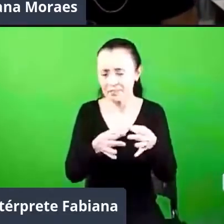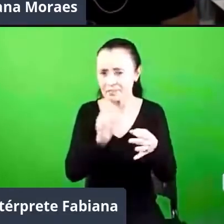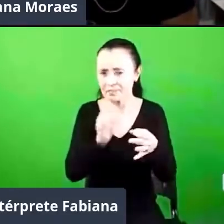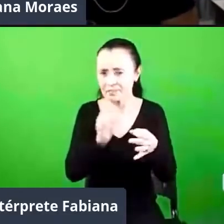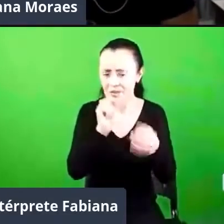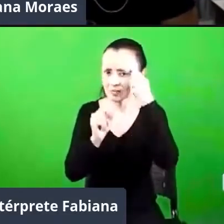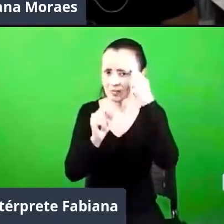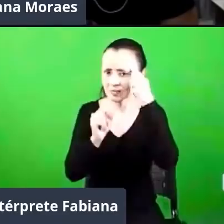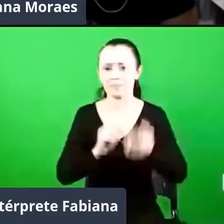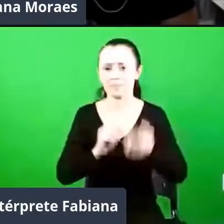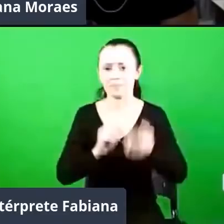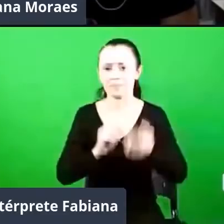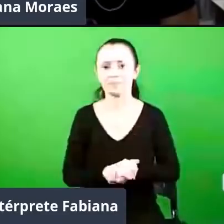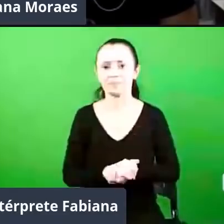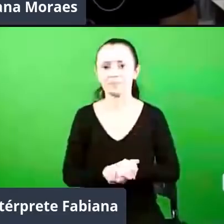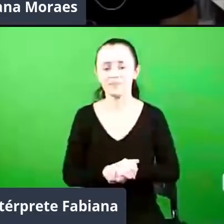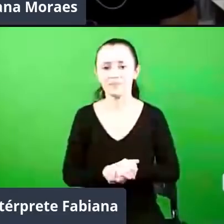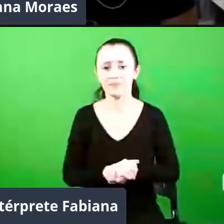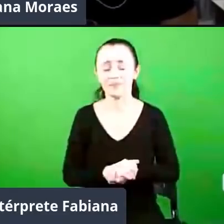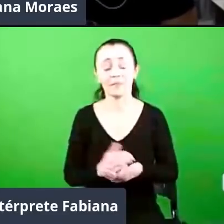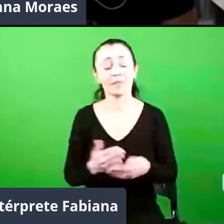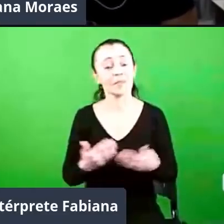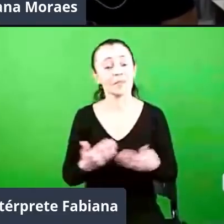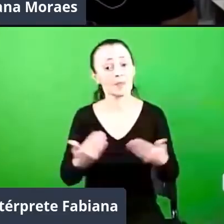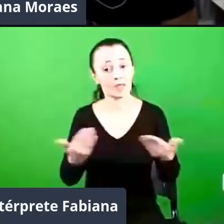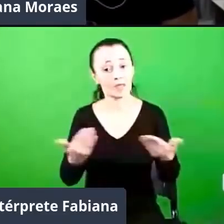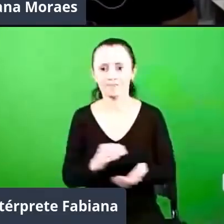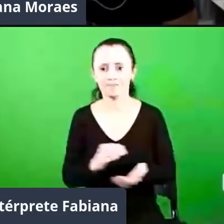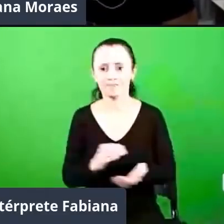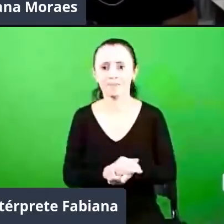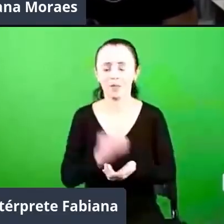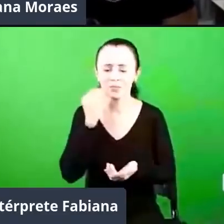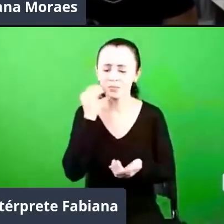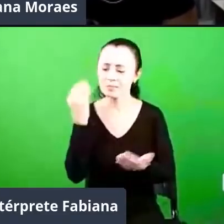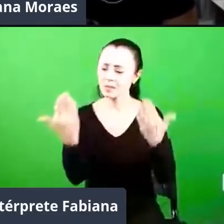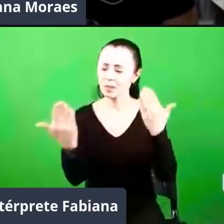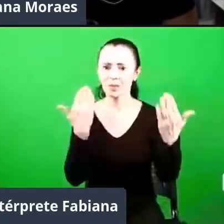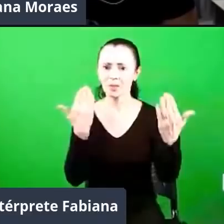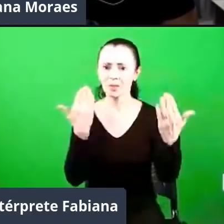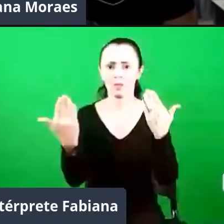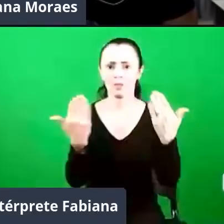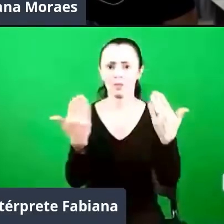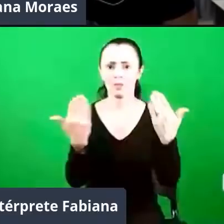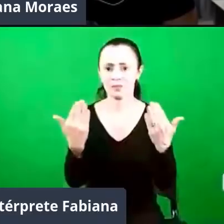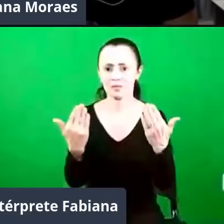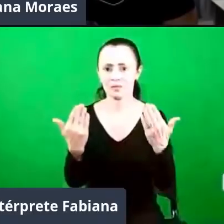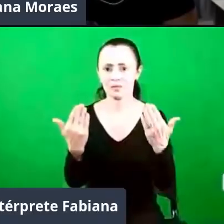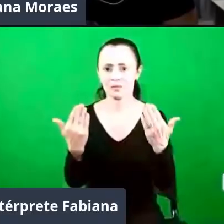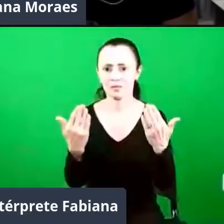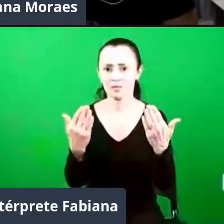Então, eu tenho tentado fazer um comparativo do que o meu aluno, antes da